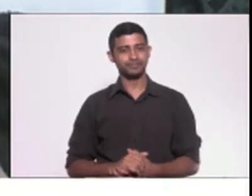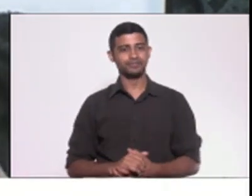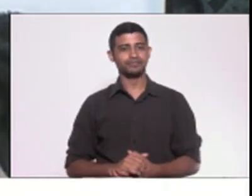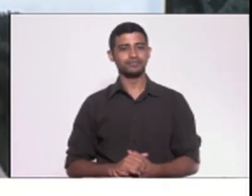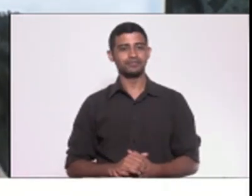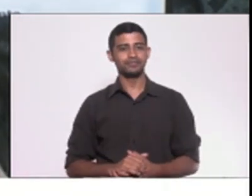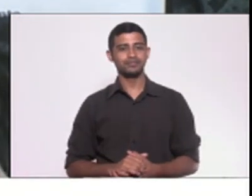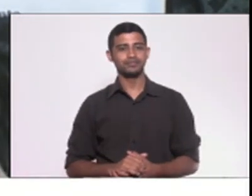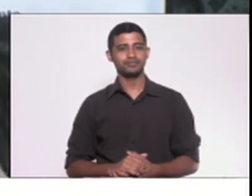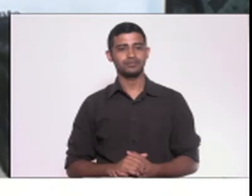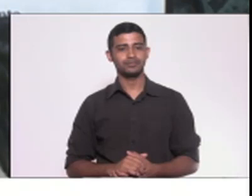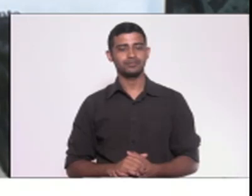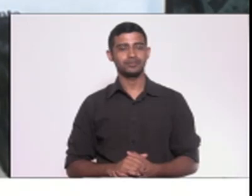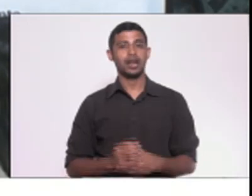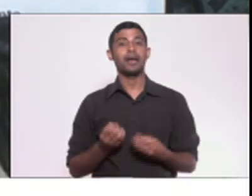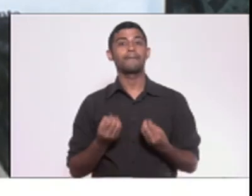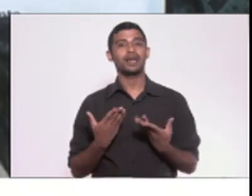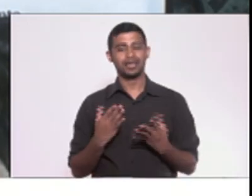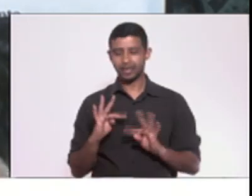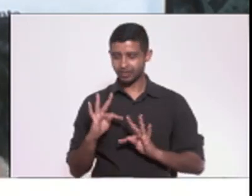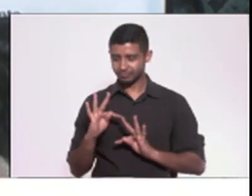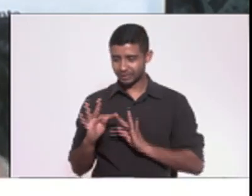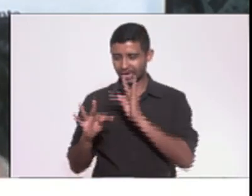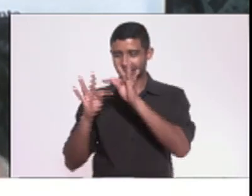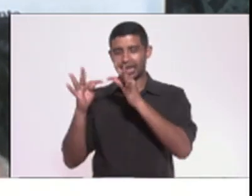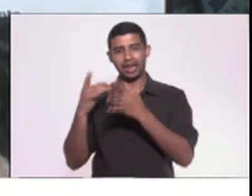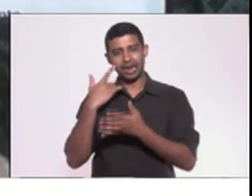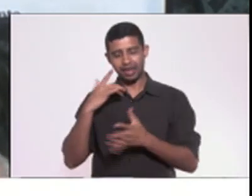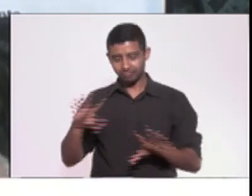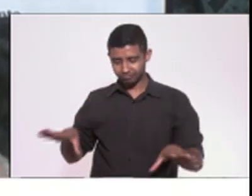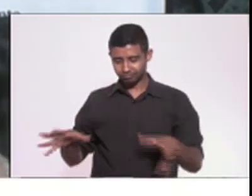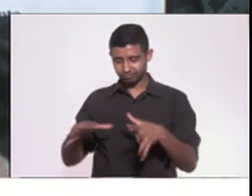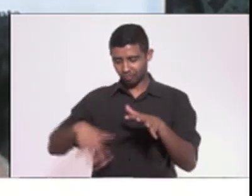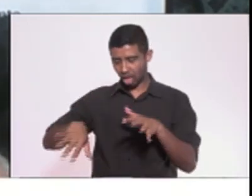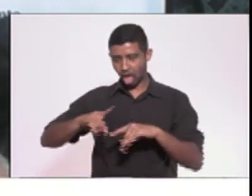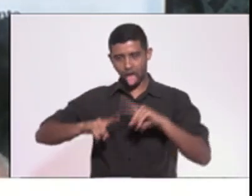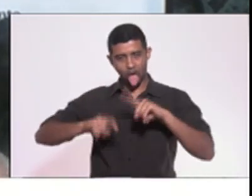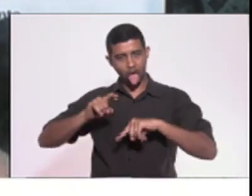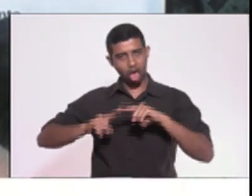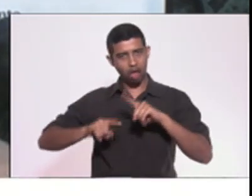para tratar a matéria orgânica que ele próprio gera